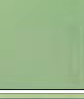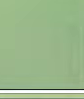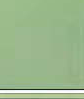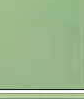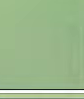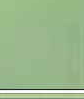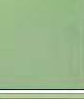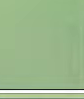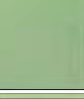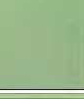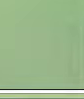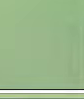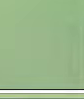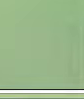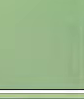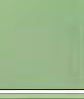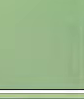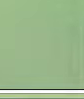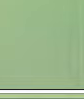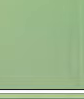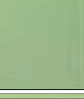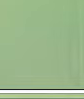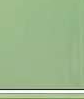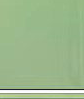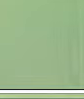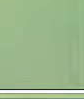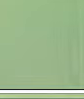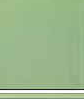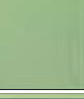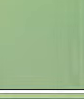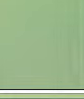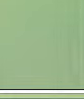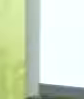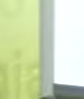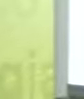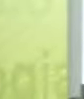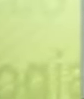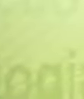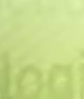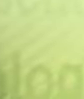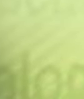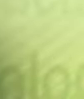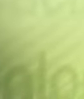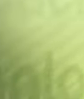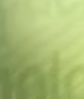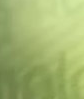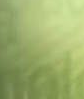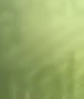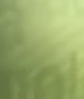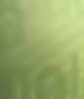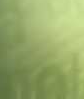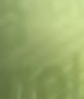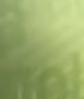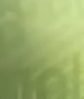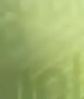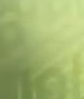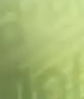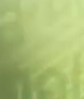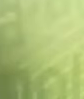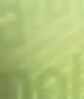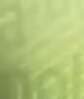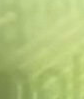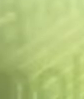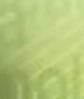besta, Arlindo, nós é analfabeto. Nós trouxemos essa charge aí para mostrar que esse